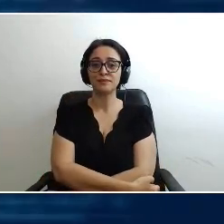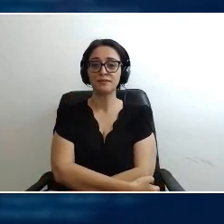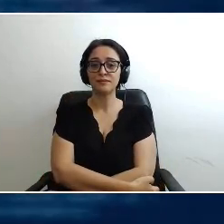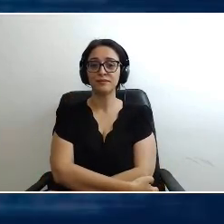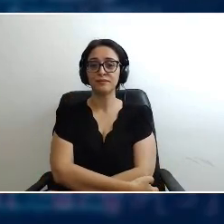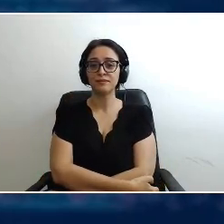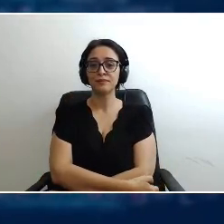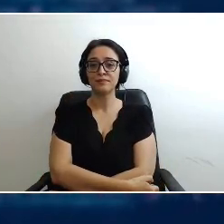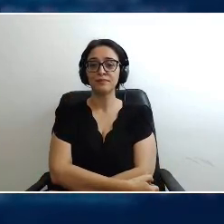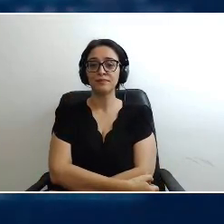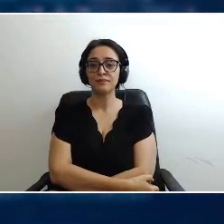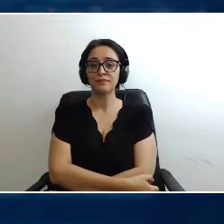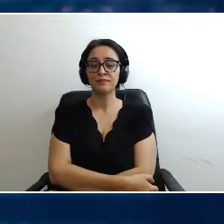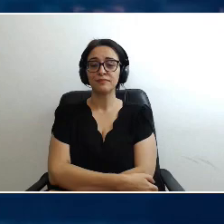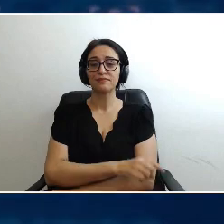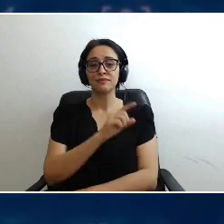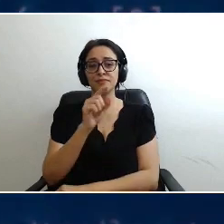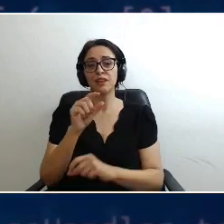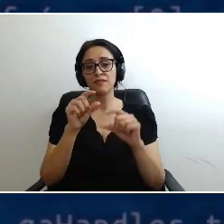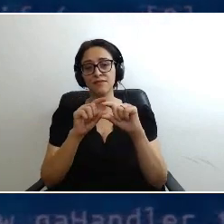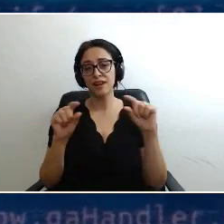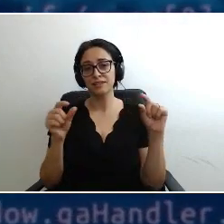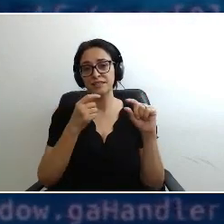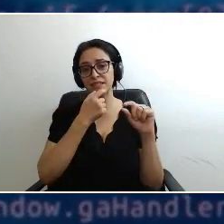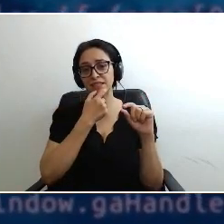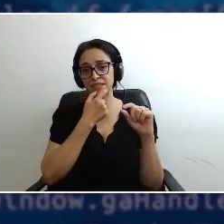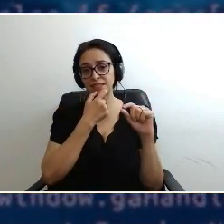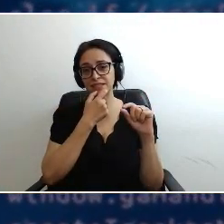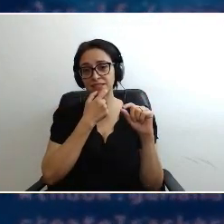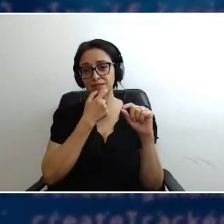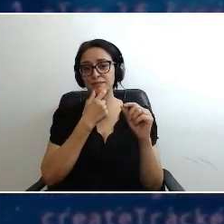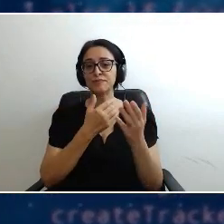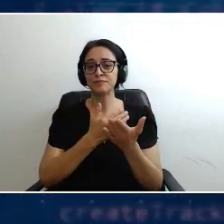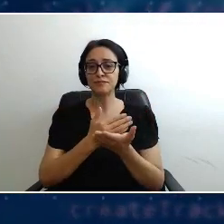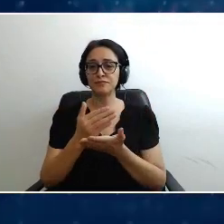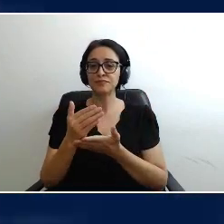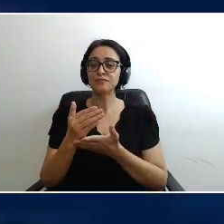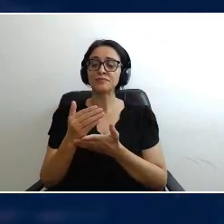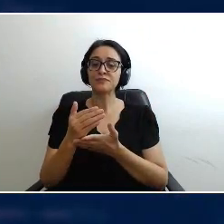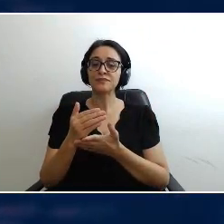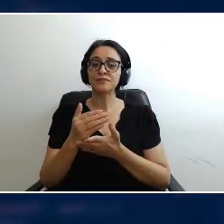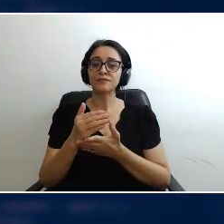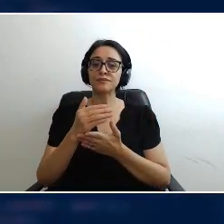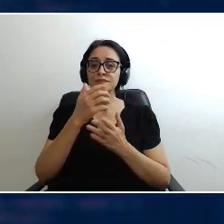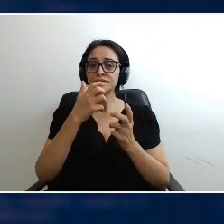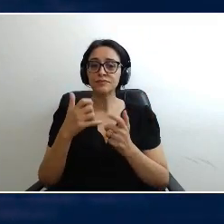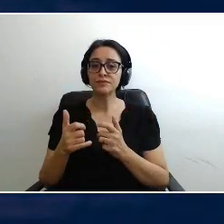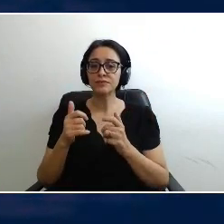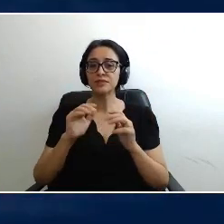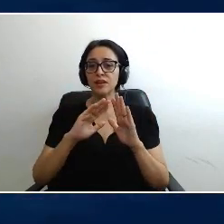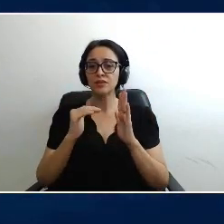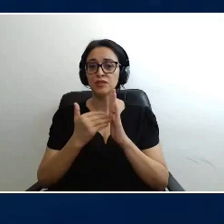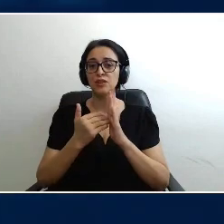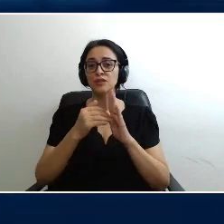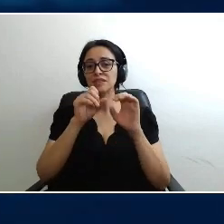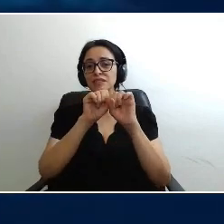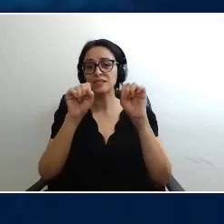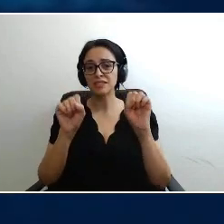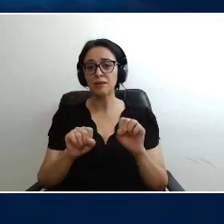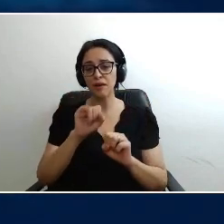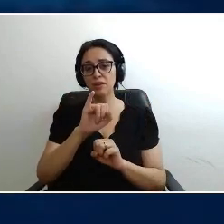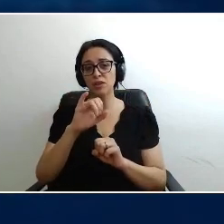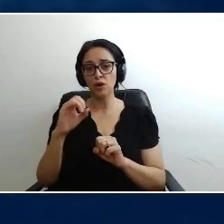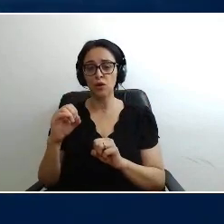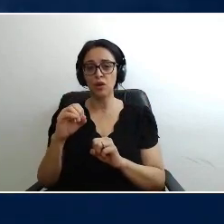E aqui, essa frase aqui é do Gentle Introduction to Haskell, que eles falam que todo o sistema de I/O do Haskell, Haskell é